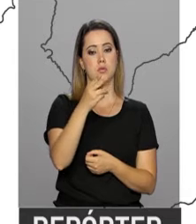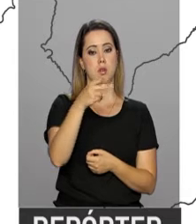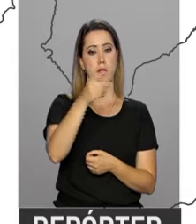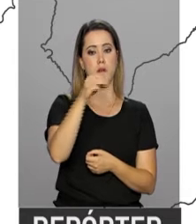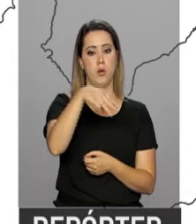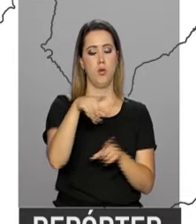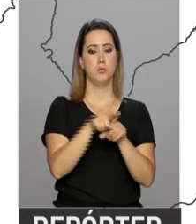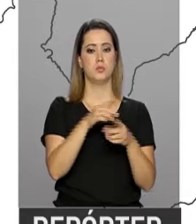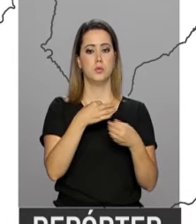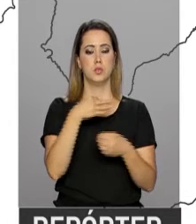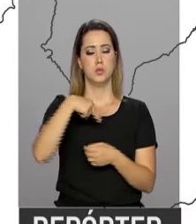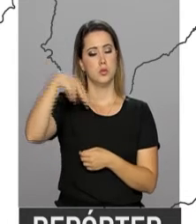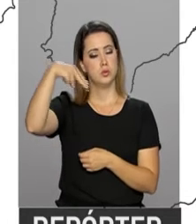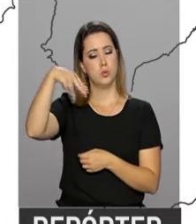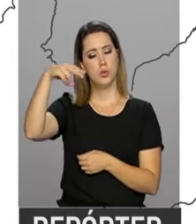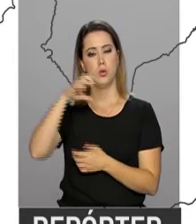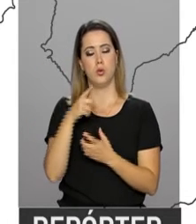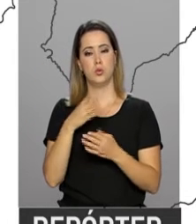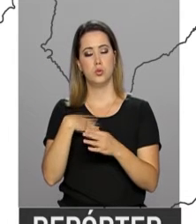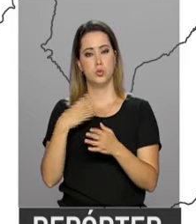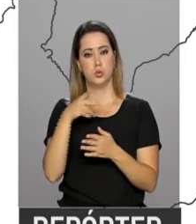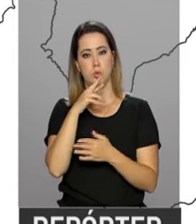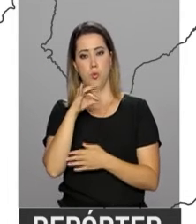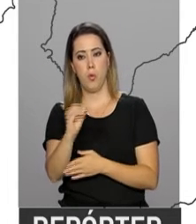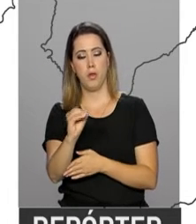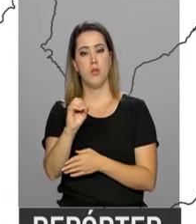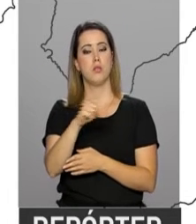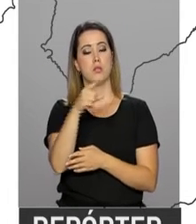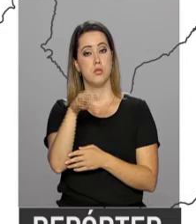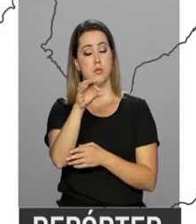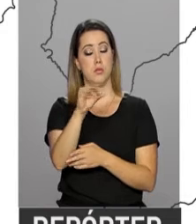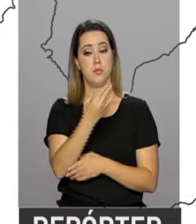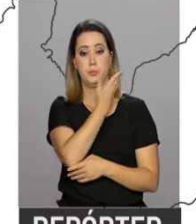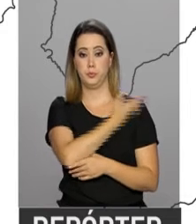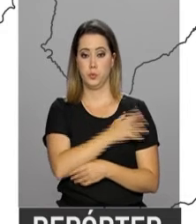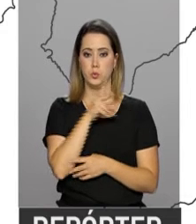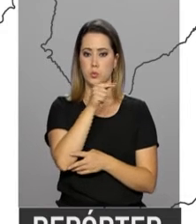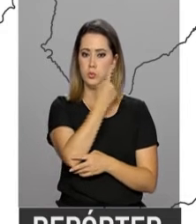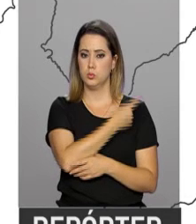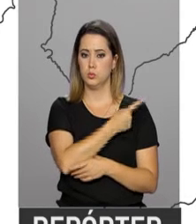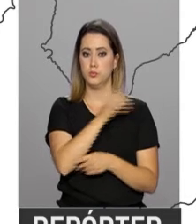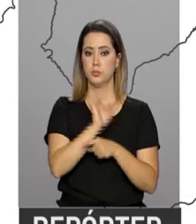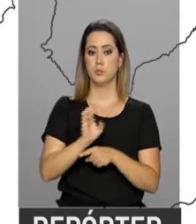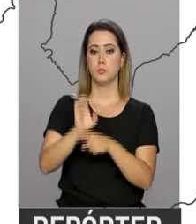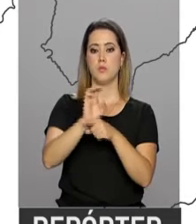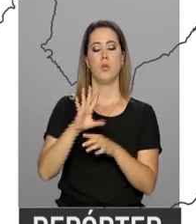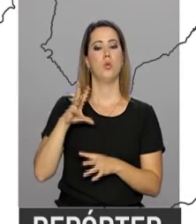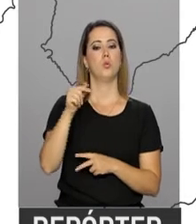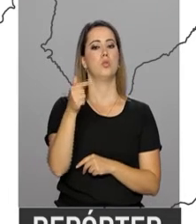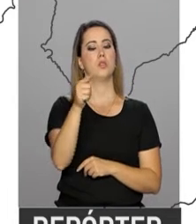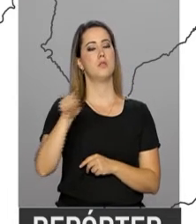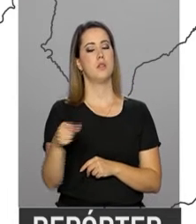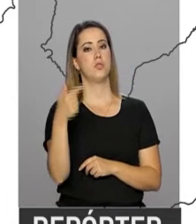e reservatórios do eixo norte do projeto, para atender os estados de Pernambuco, Ceará, Paraíba e Rio Grande do Norte, num total de